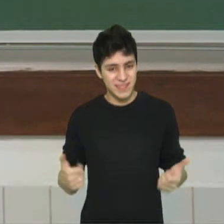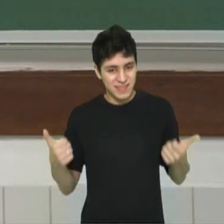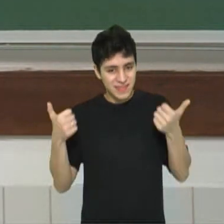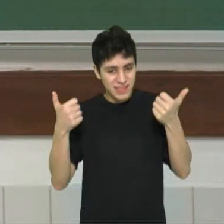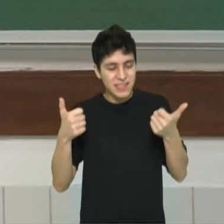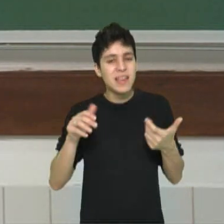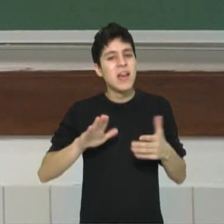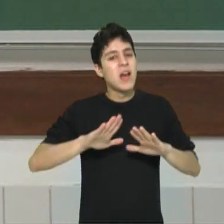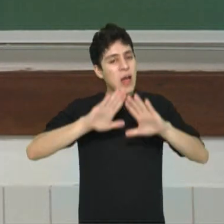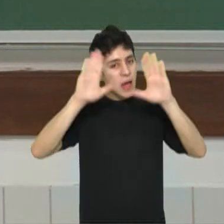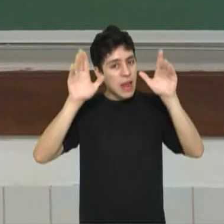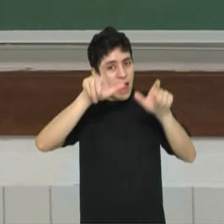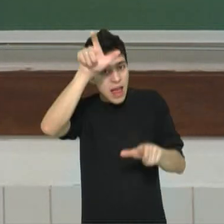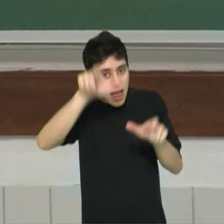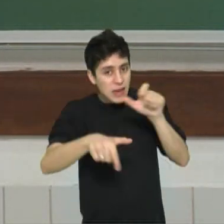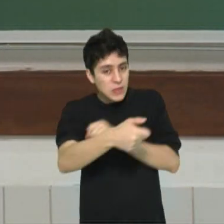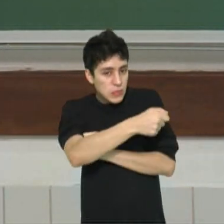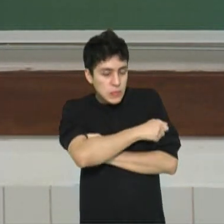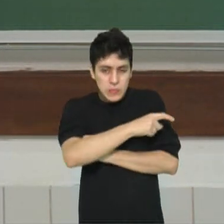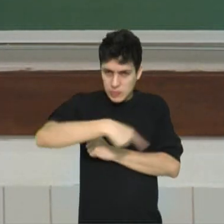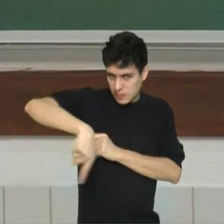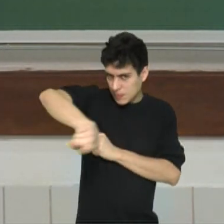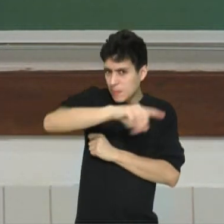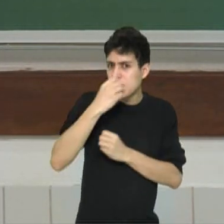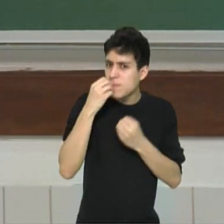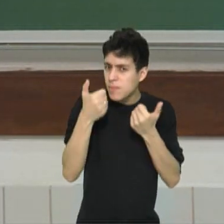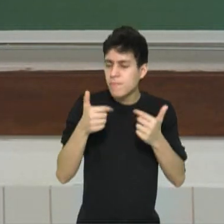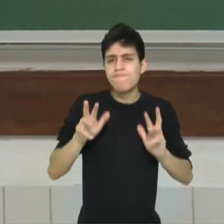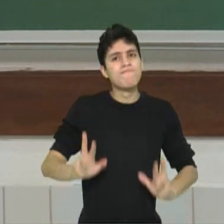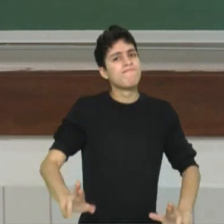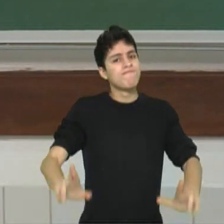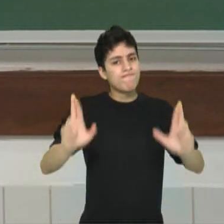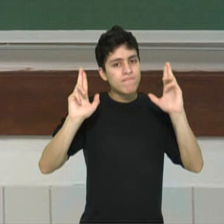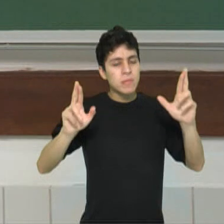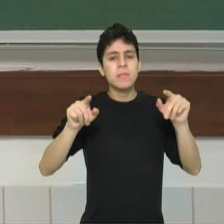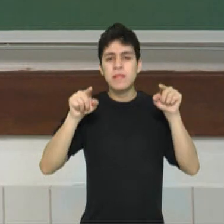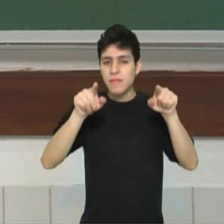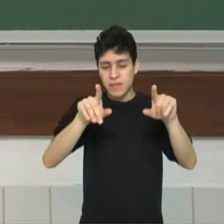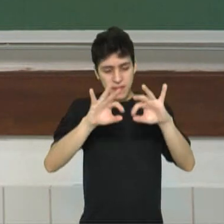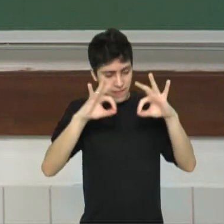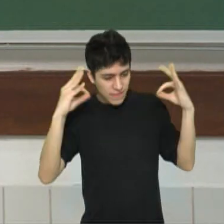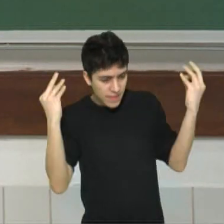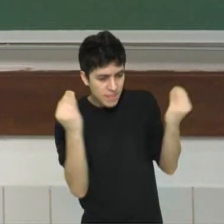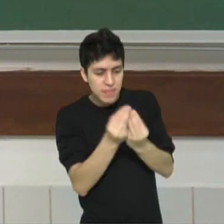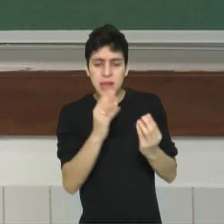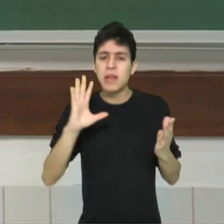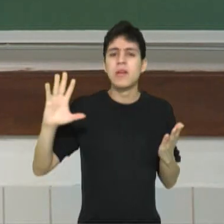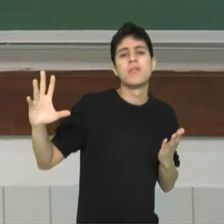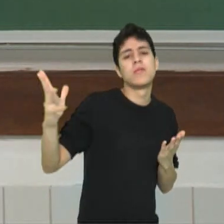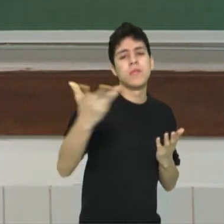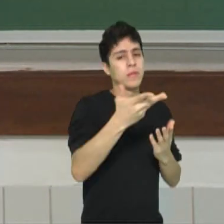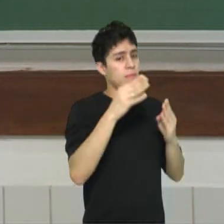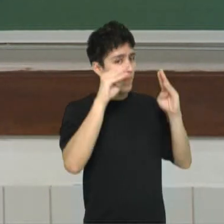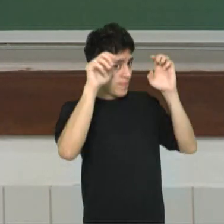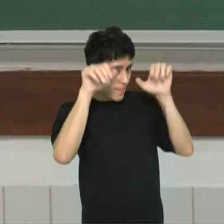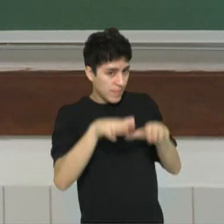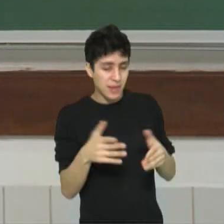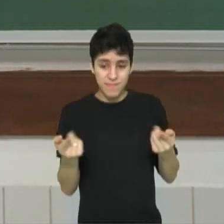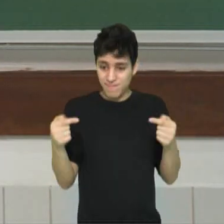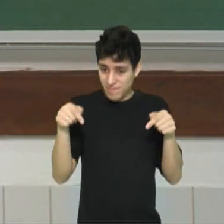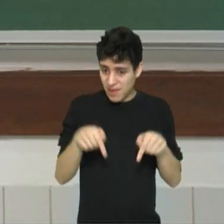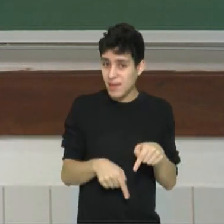Olá, estudantes, tudo bem? Espero que sim, que todos vocês, suas famílias estejam bem aí. Mais uma